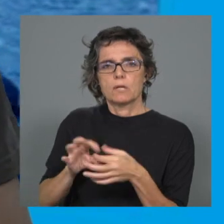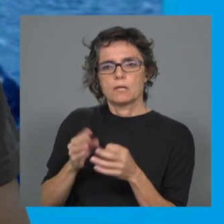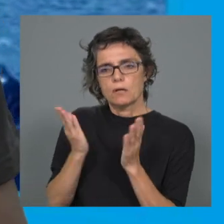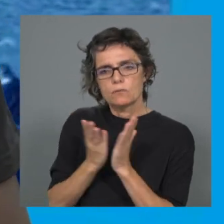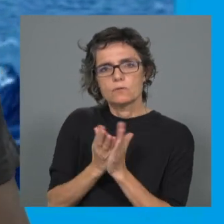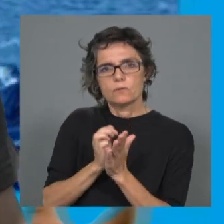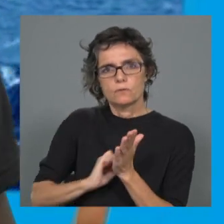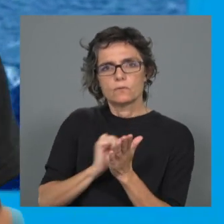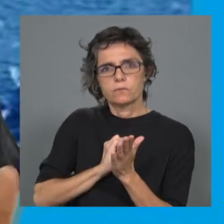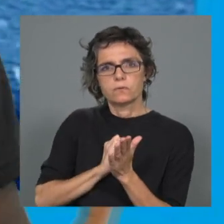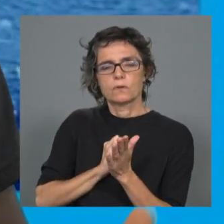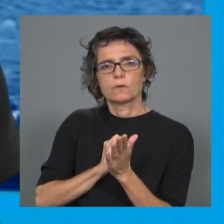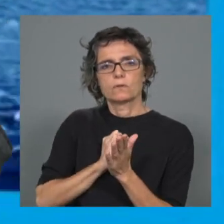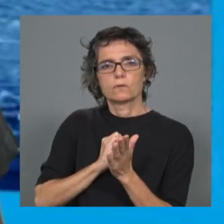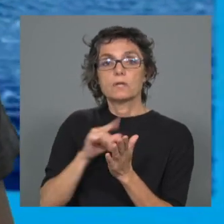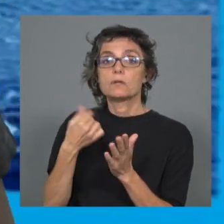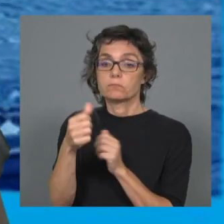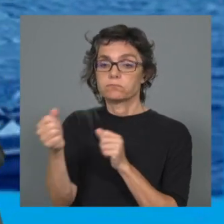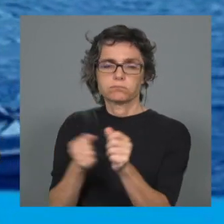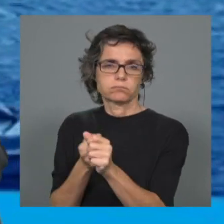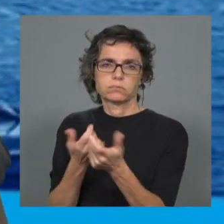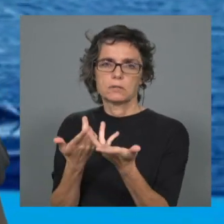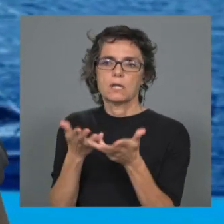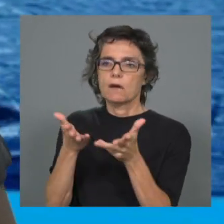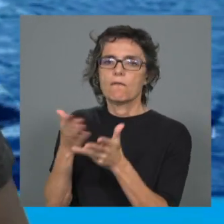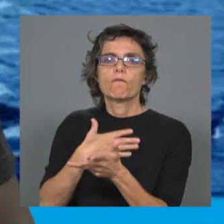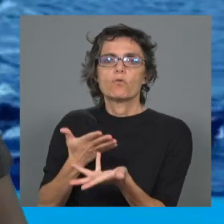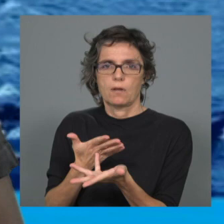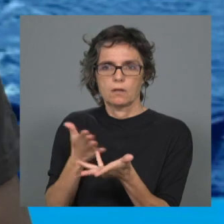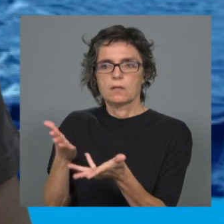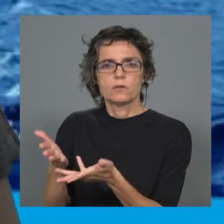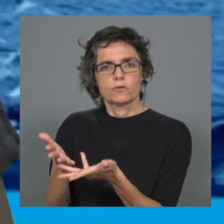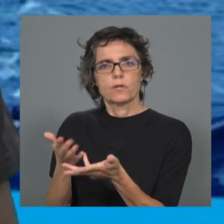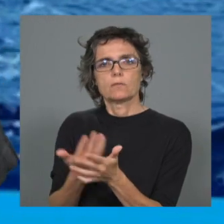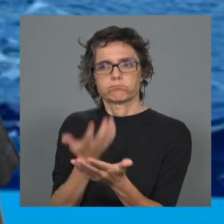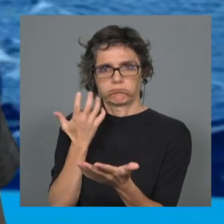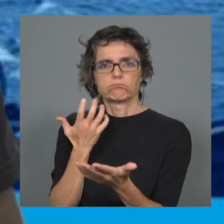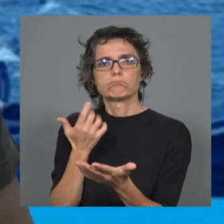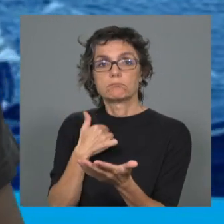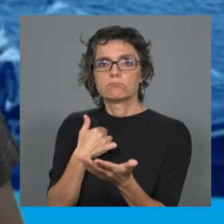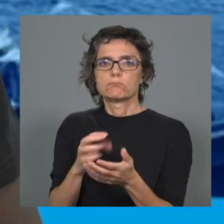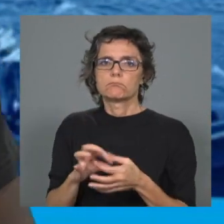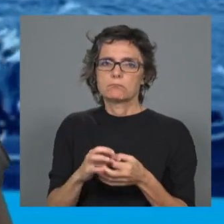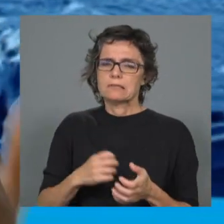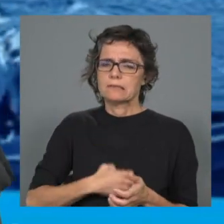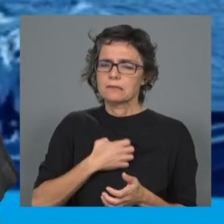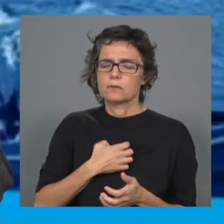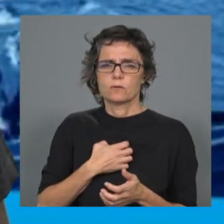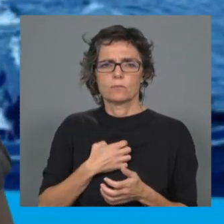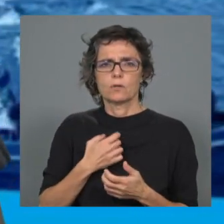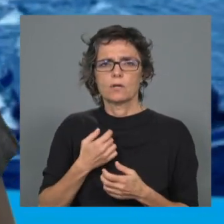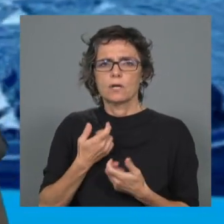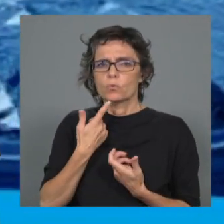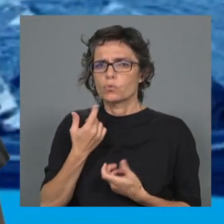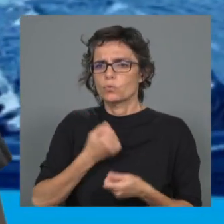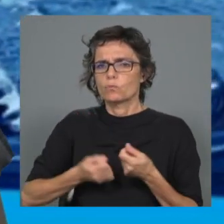e depois a empatia e o serviço, naturalmente. Eu também estou muito ligado ao